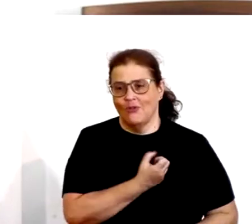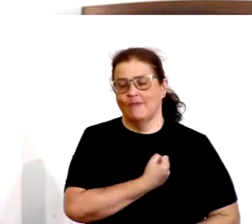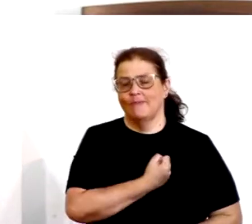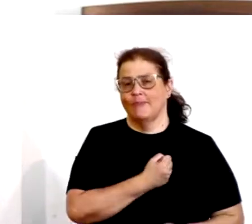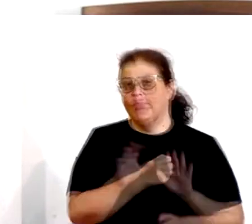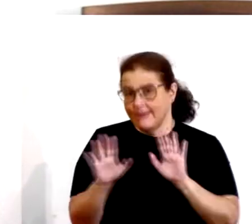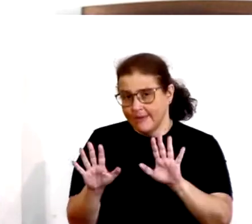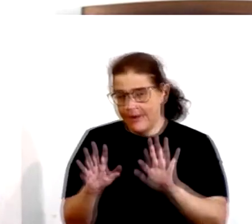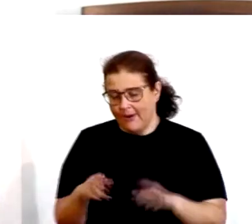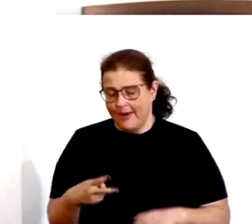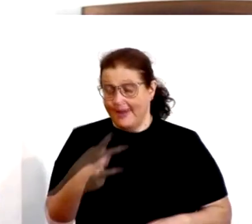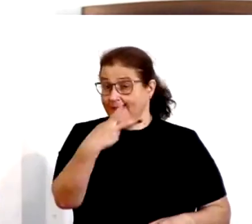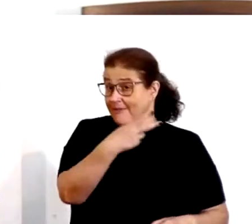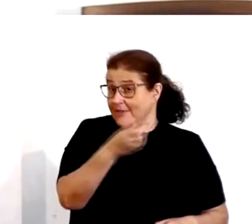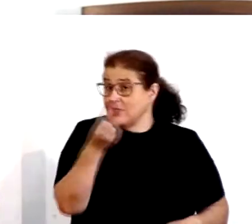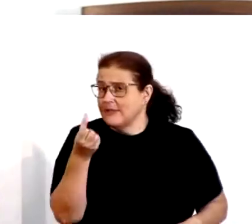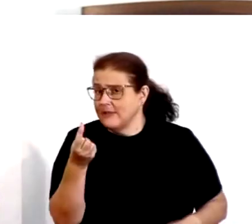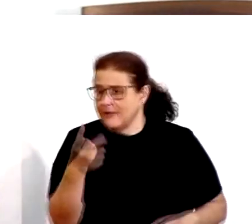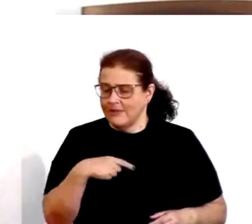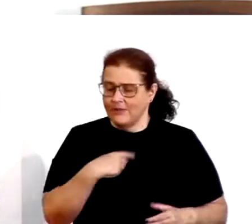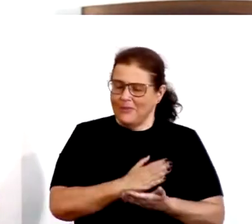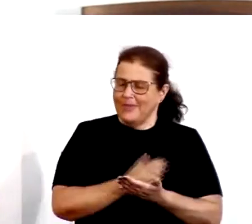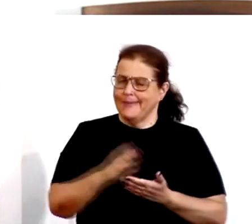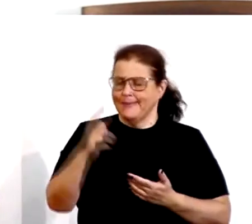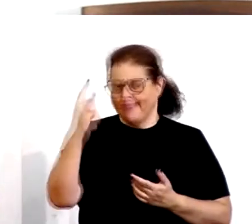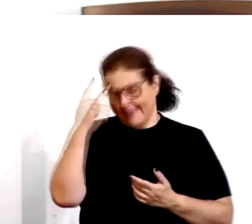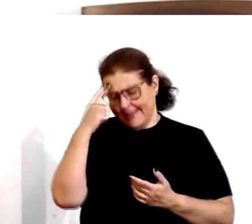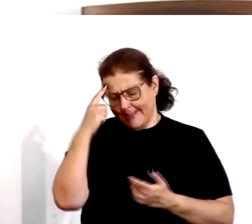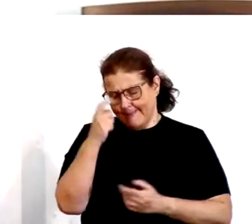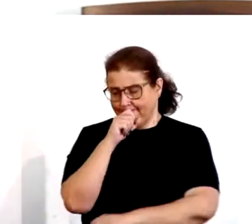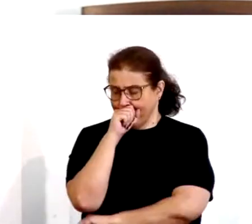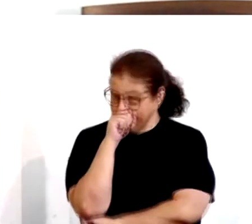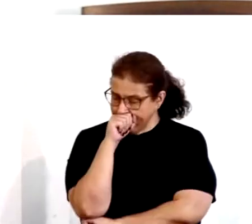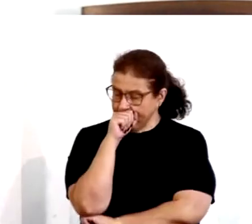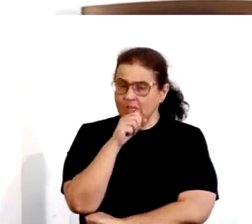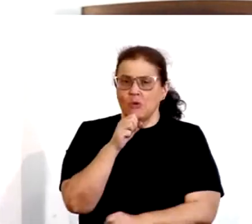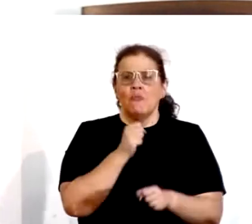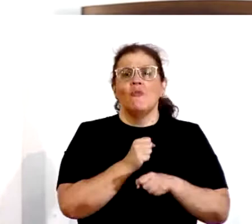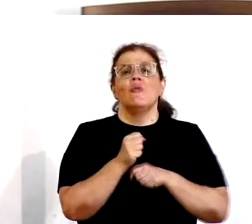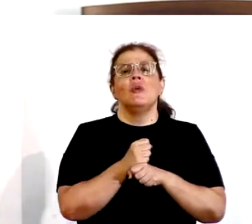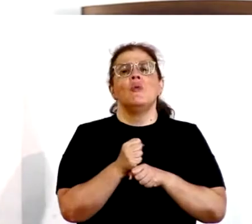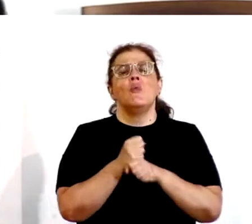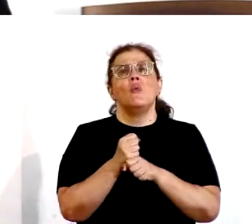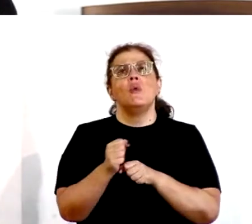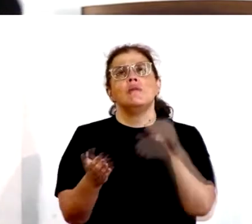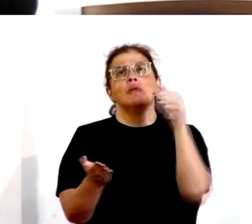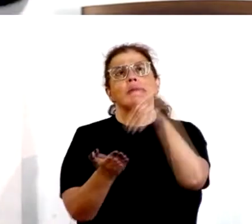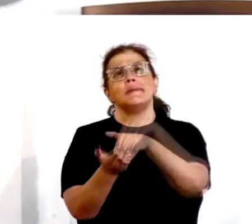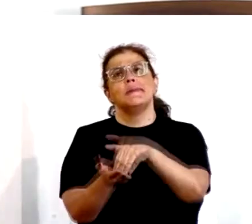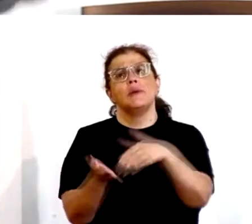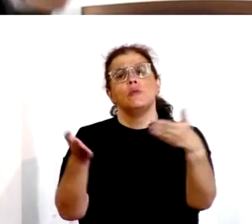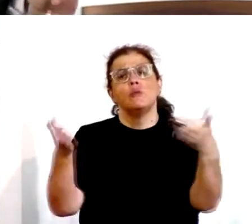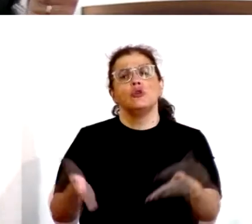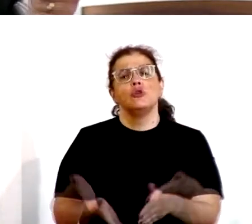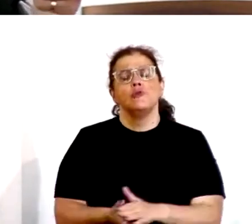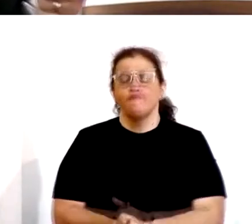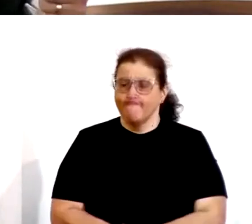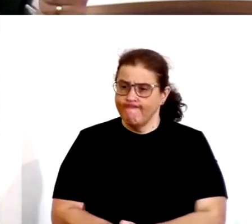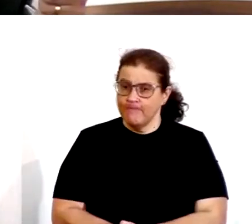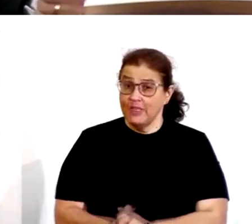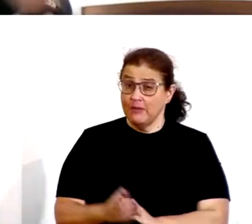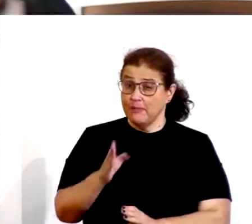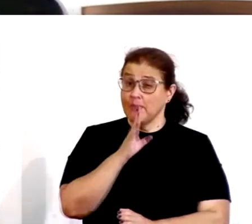a pensar, a refletir, como foi o nosso ano até aqui, para então começarmos a planejar o próximo